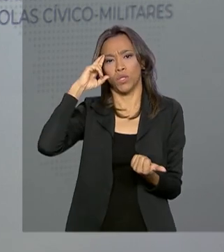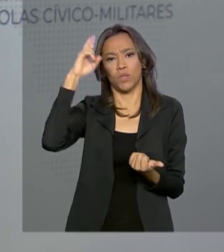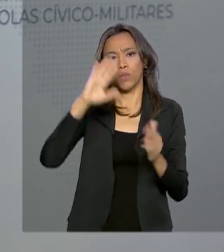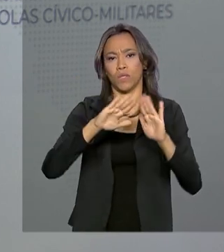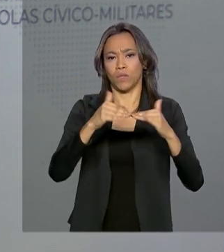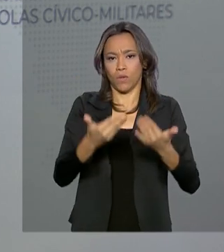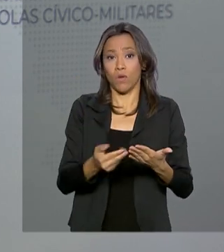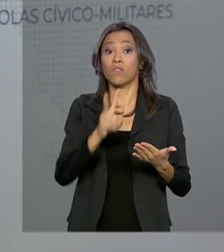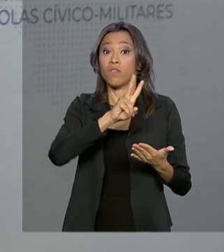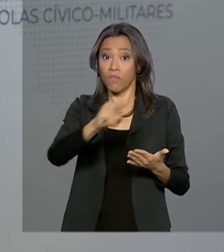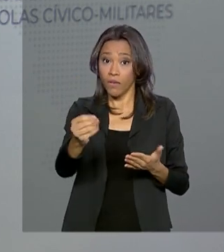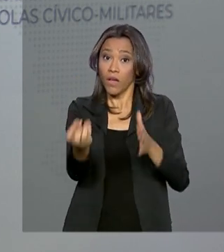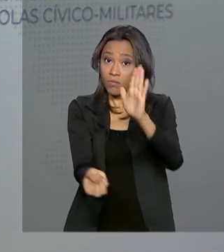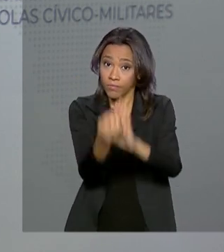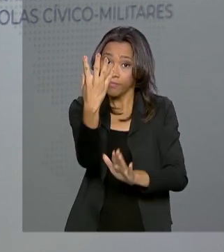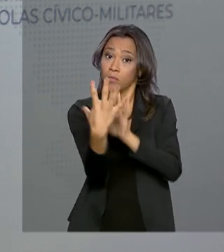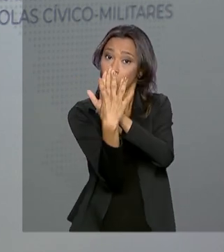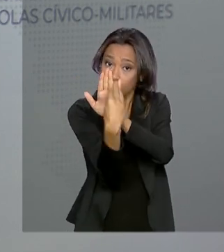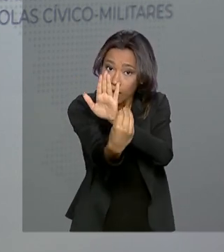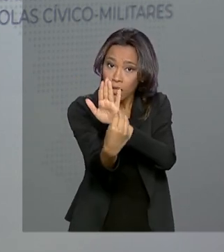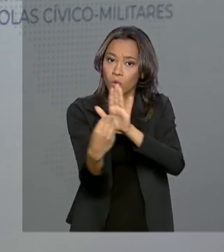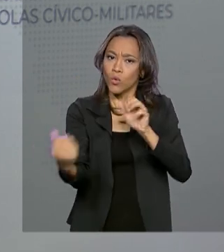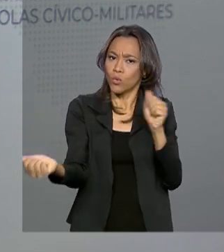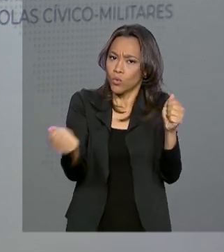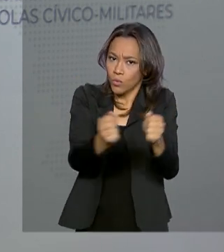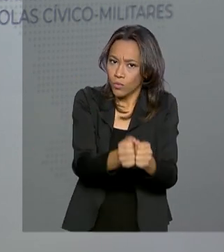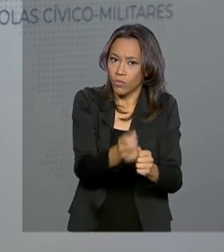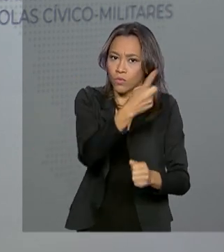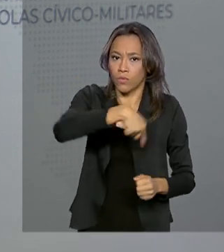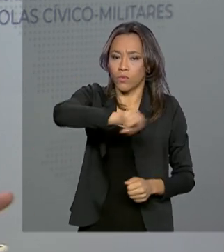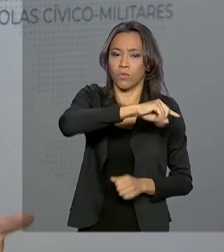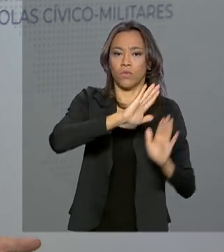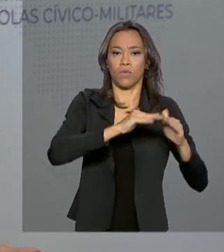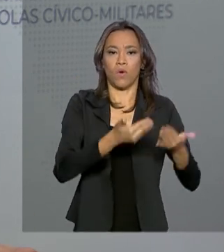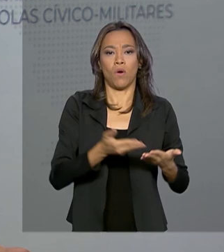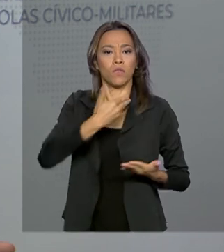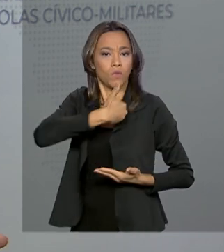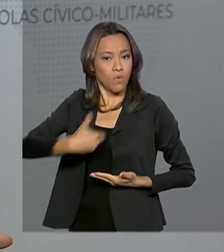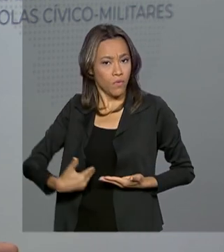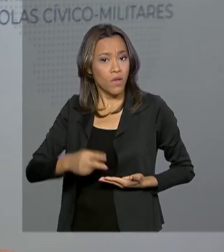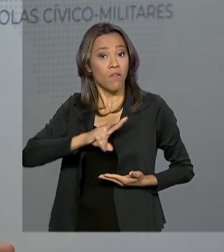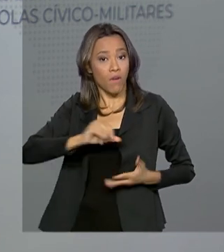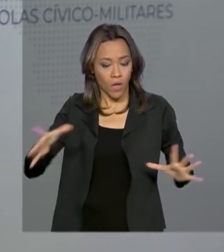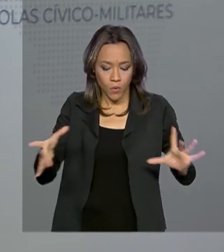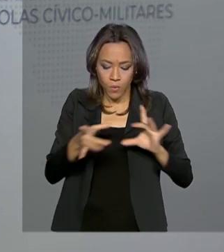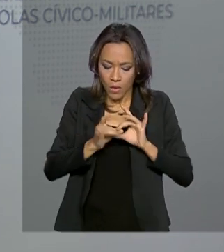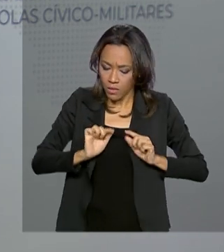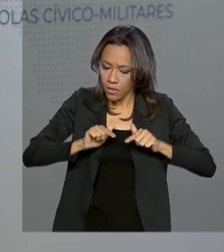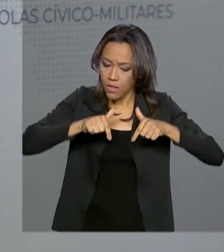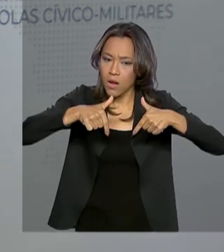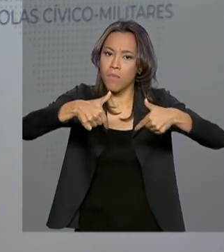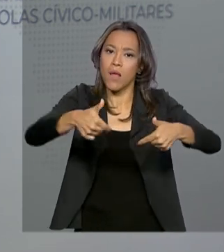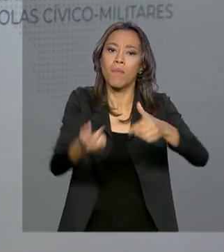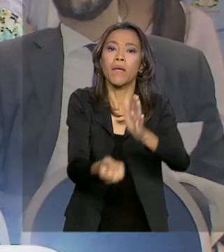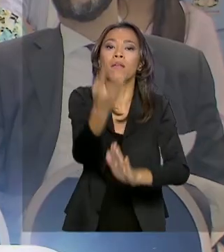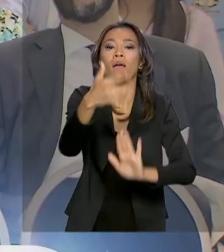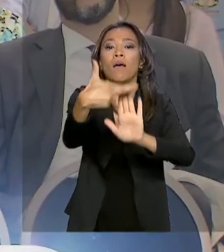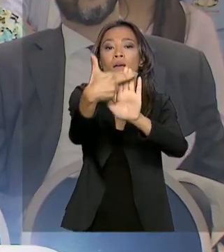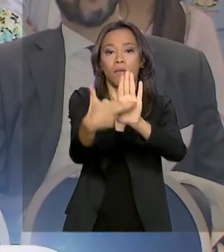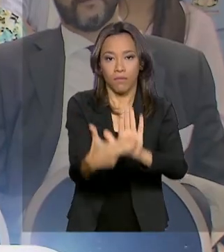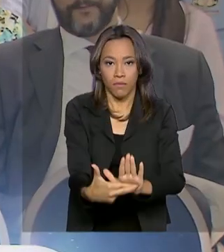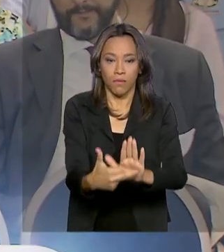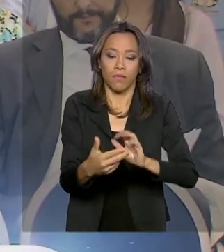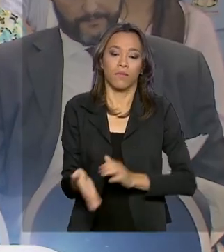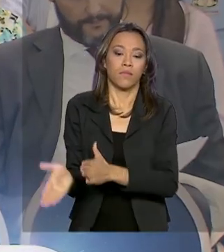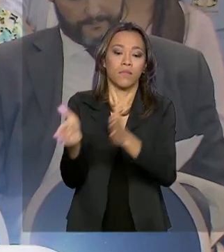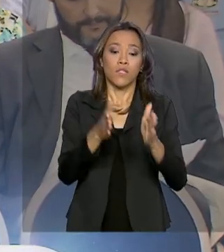vão adotar o programa. Juntos, governo e escola vão trabalhar na construção de normas e regulamentos. Tudo